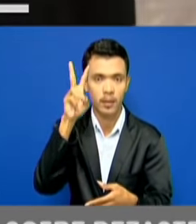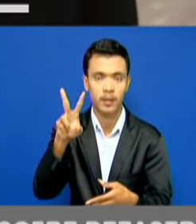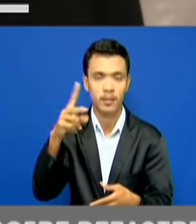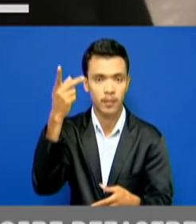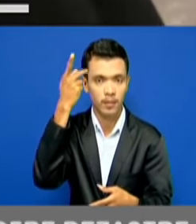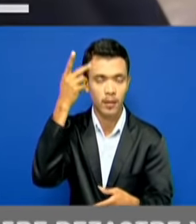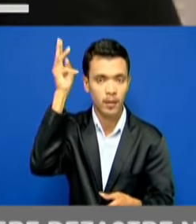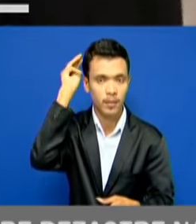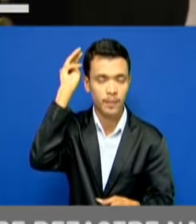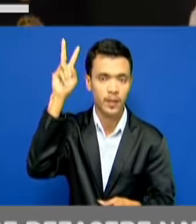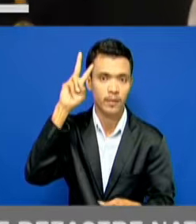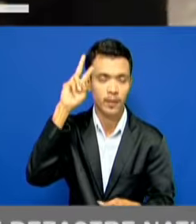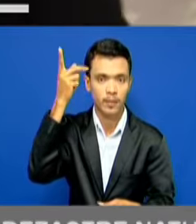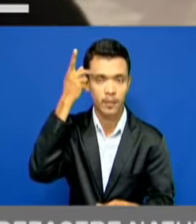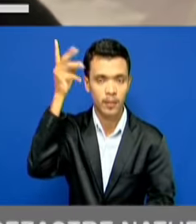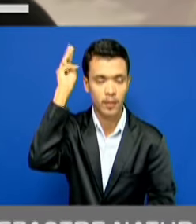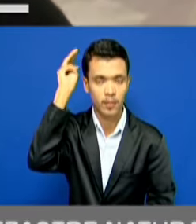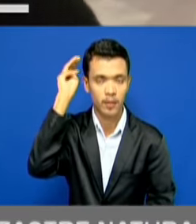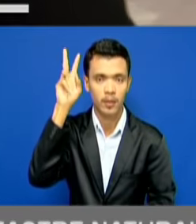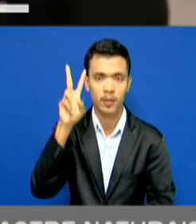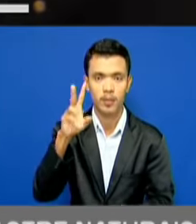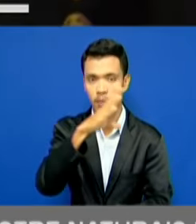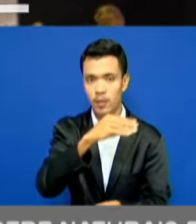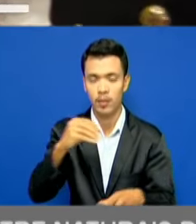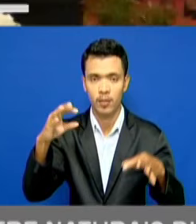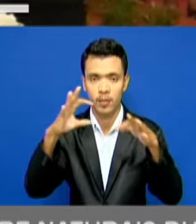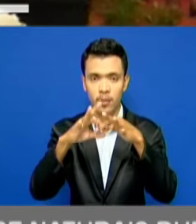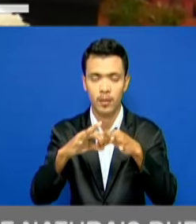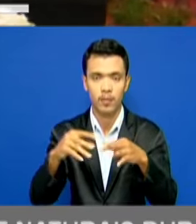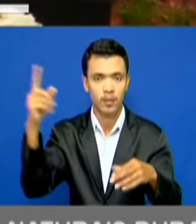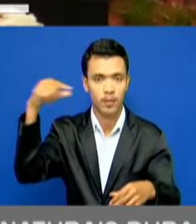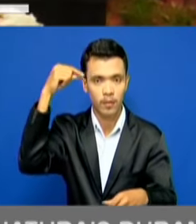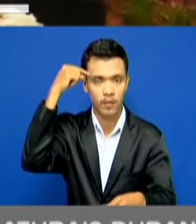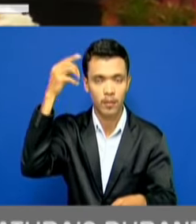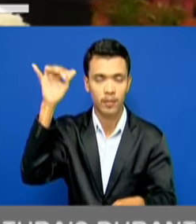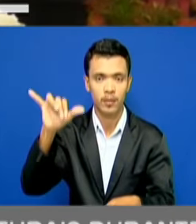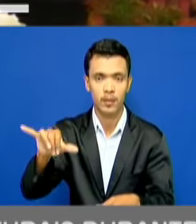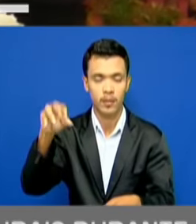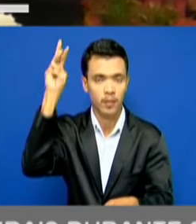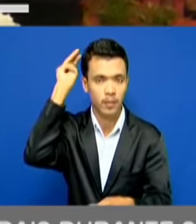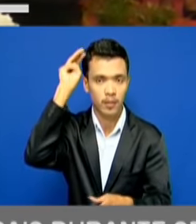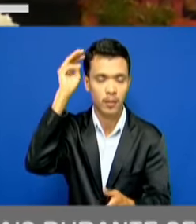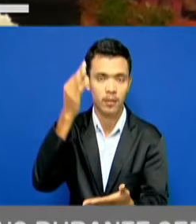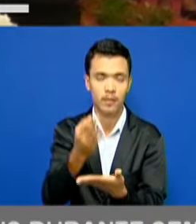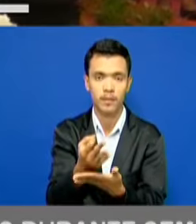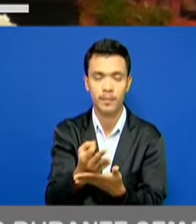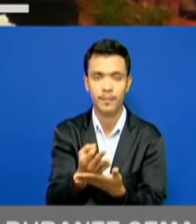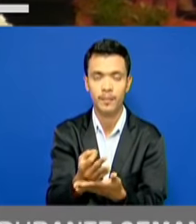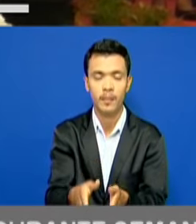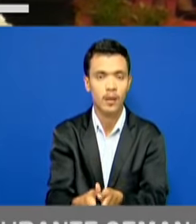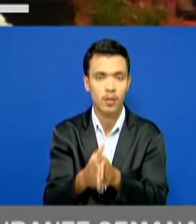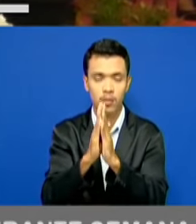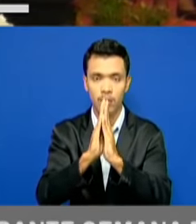primeiro-ministro, vice-primeiro-ministro, na Indrua no membro governo Sira. Ministra Finanças Santina Cardoso,